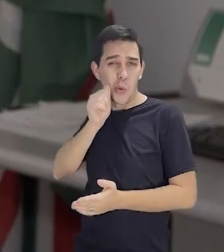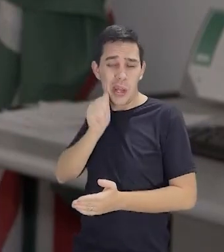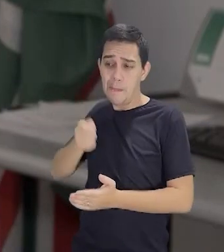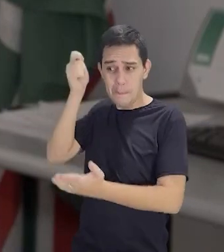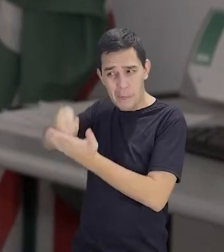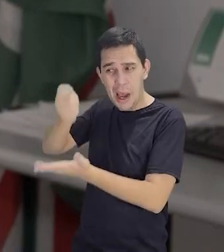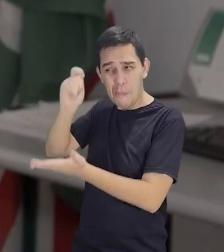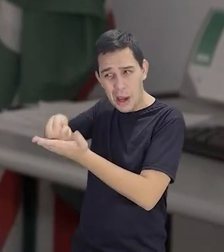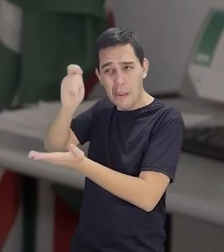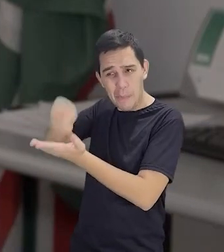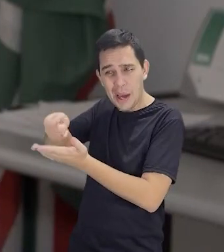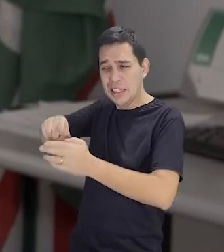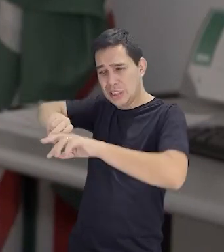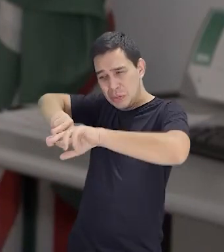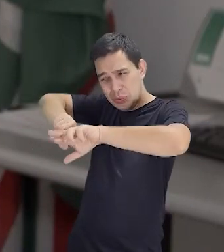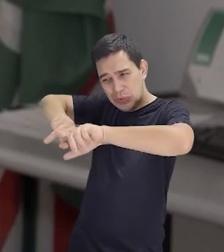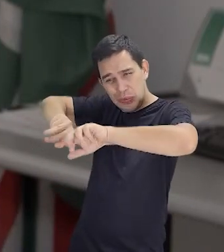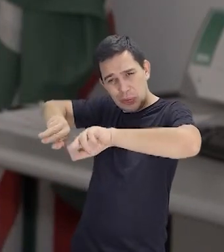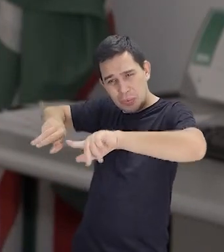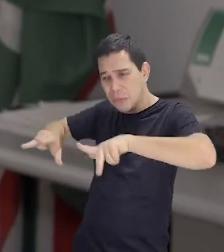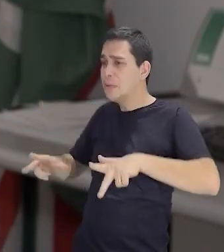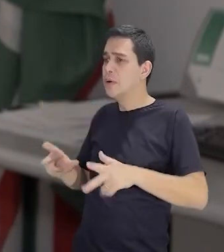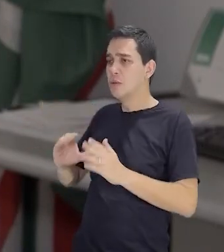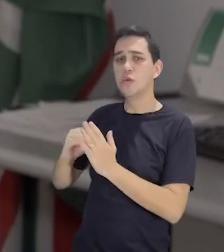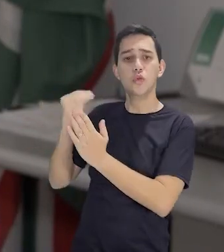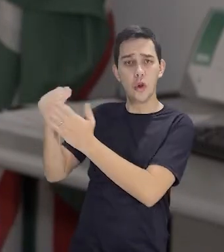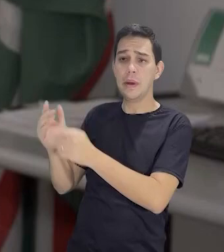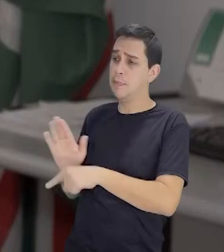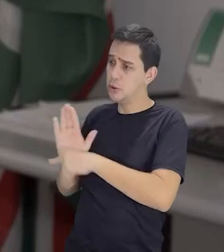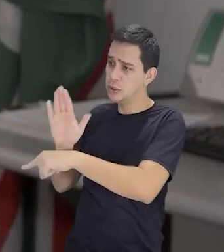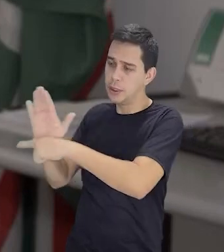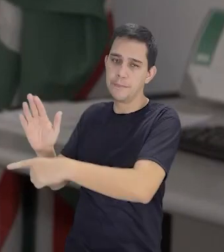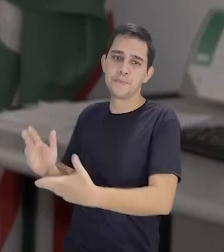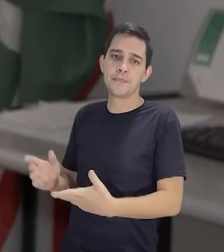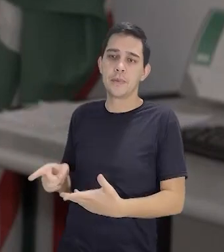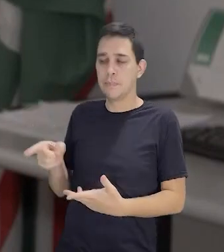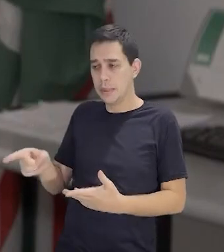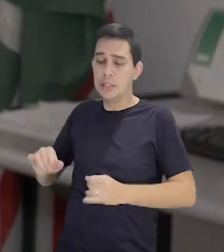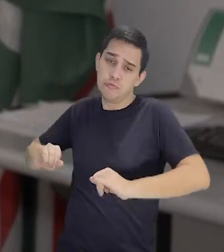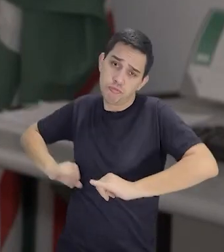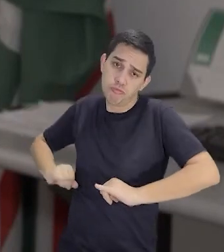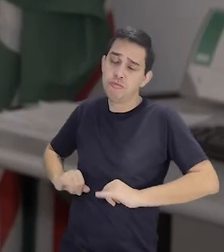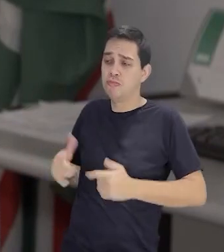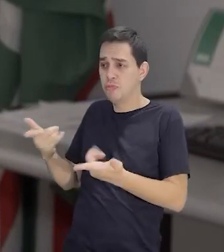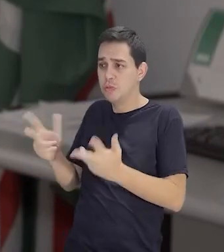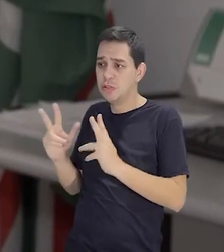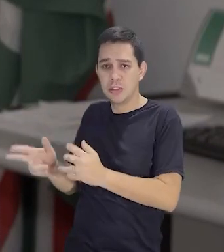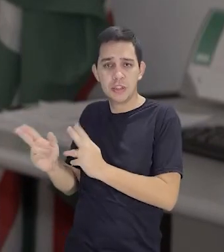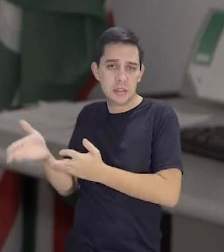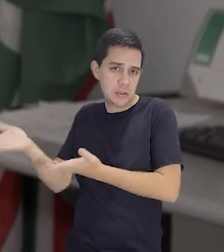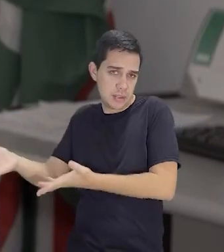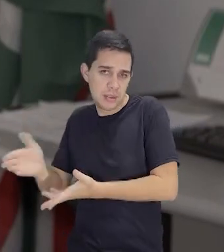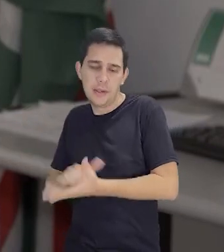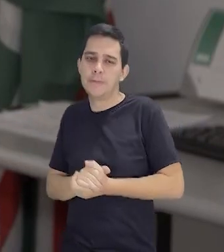em ricochete, talvez, um dano em ricochete, mas certamente o valor a ser atribuído à indenização por dano